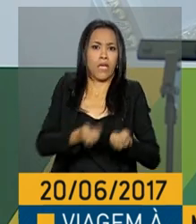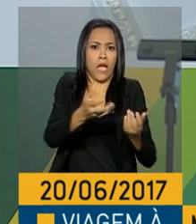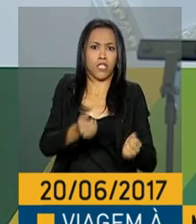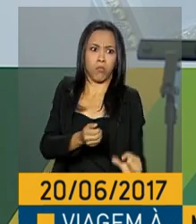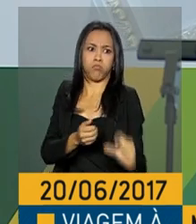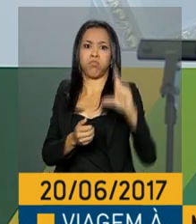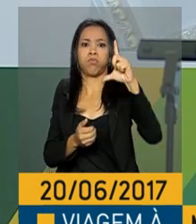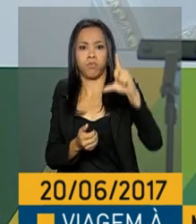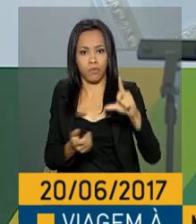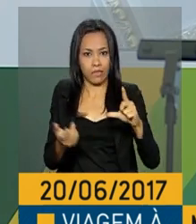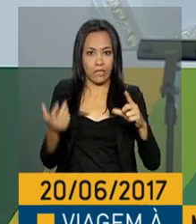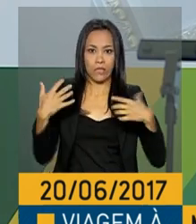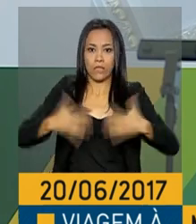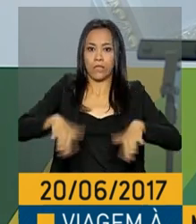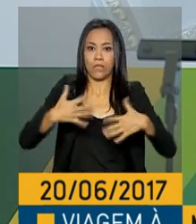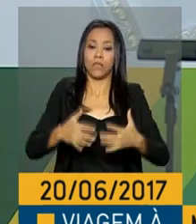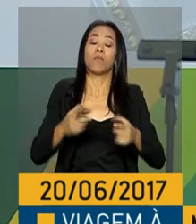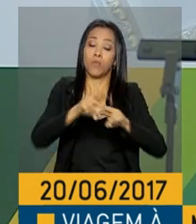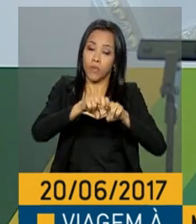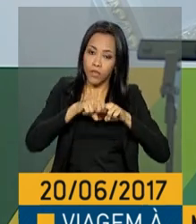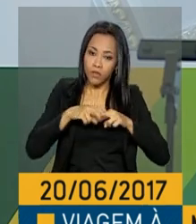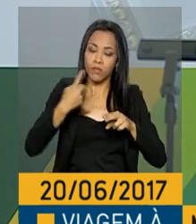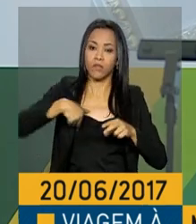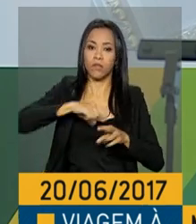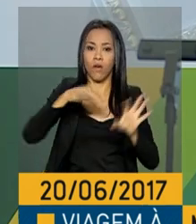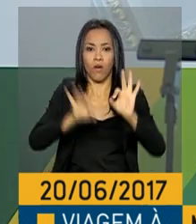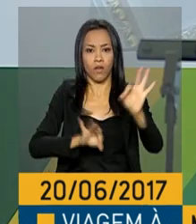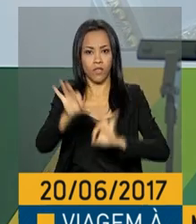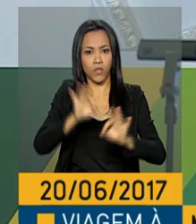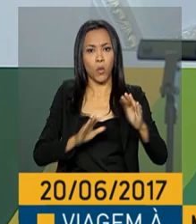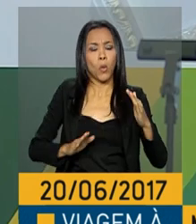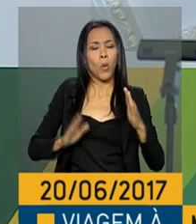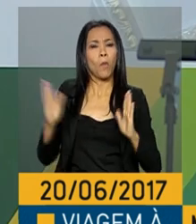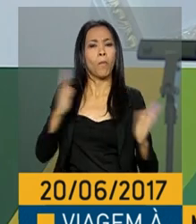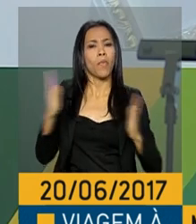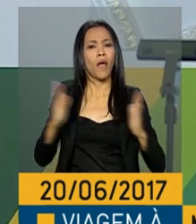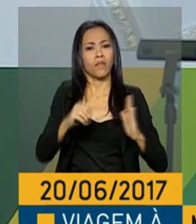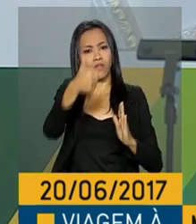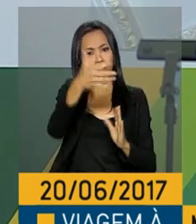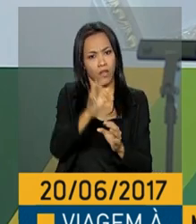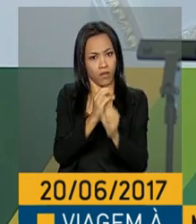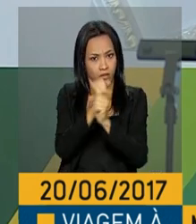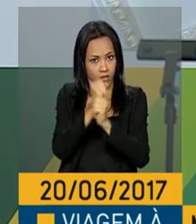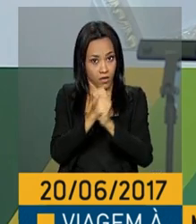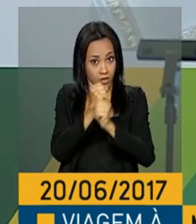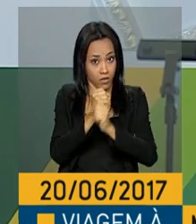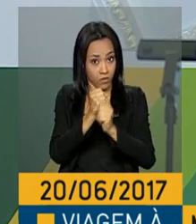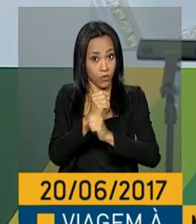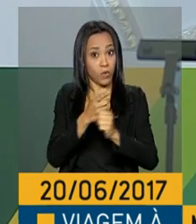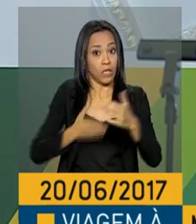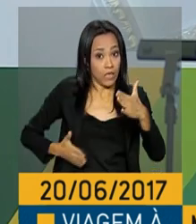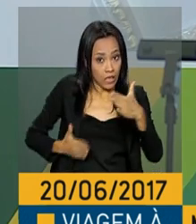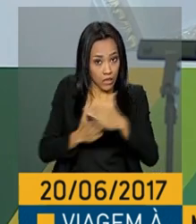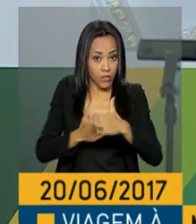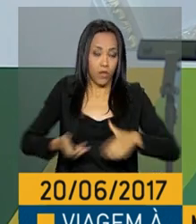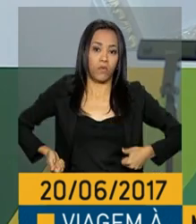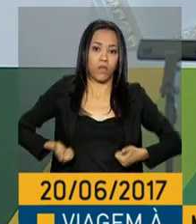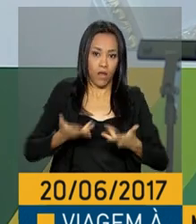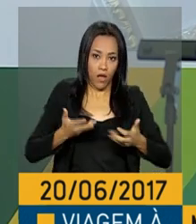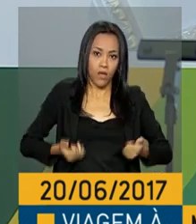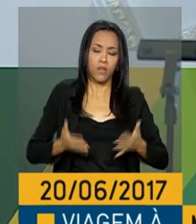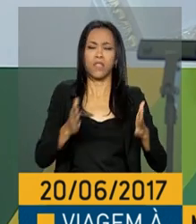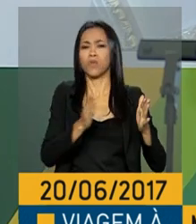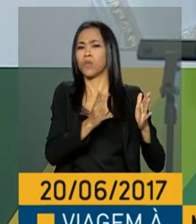dos gastos públicos fixou um prazo mínimo de 10 anos, portanto, esta matéria